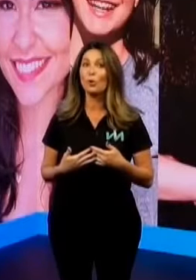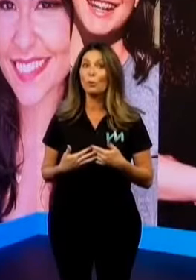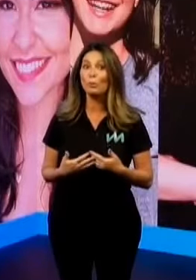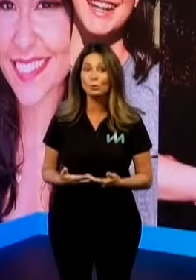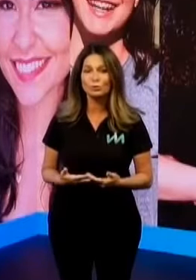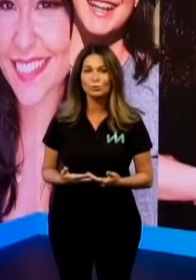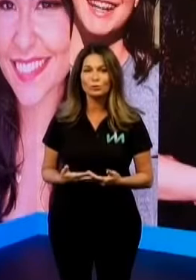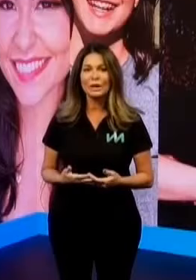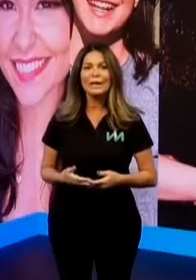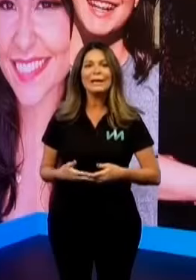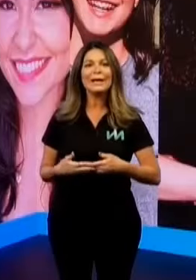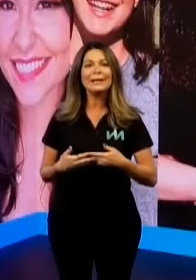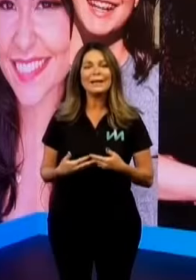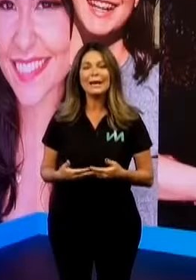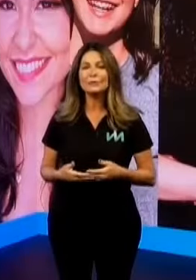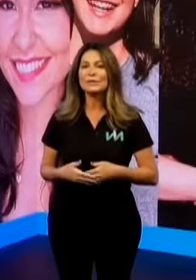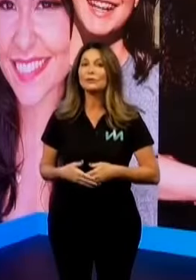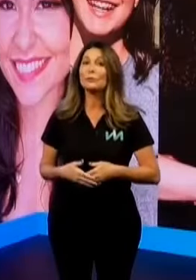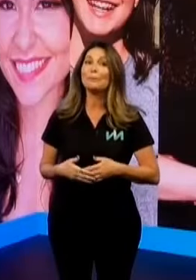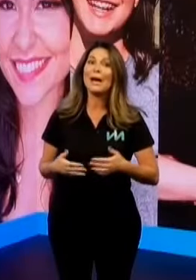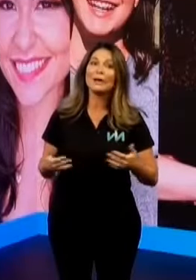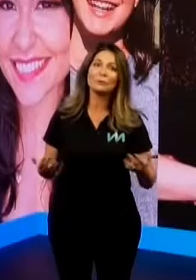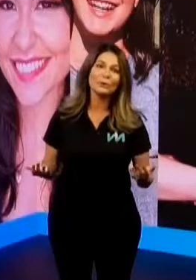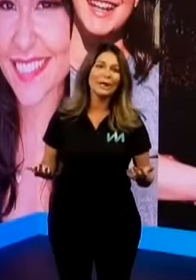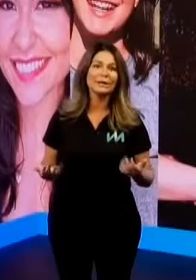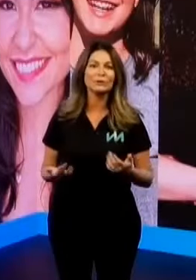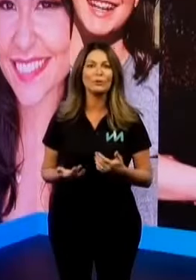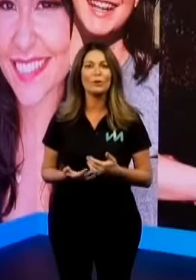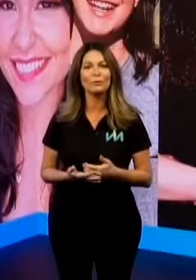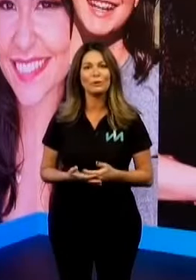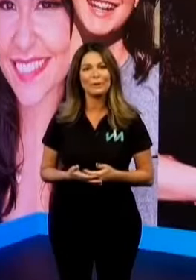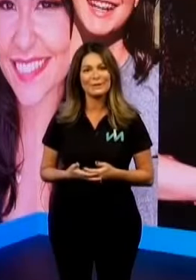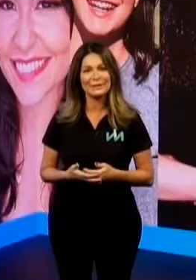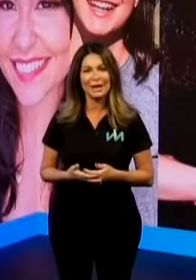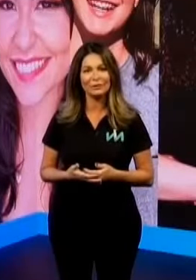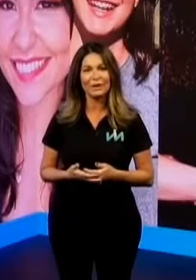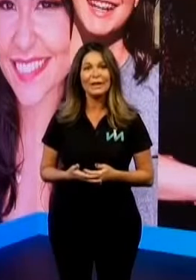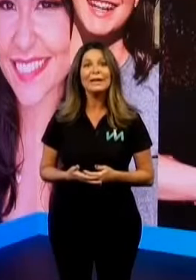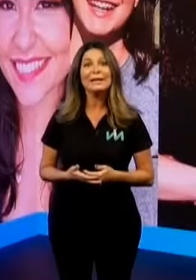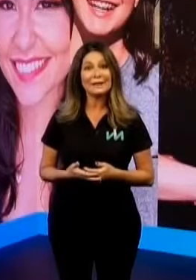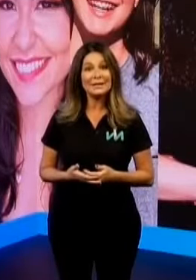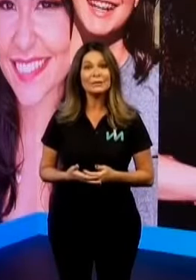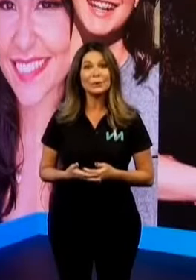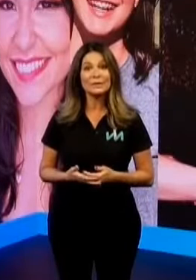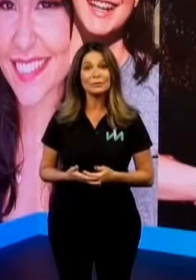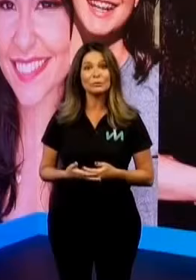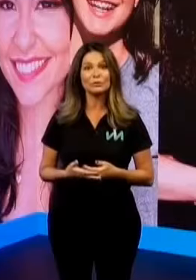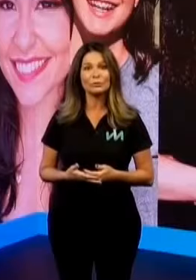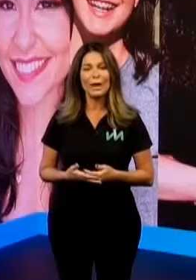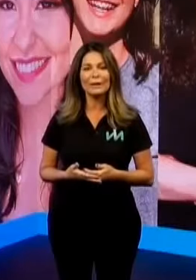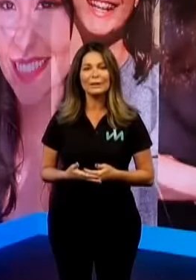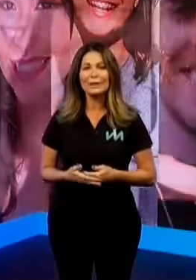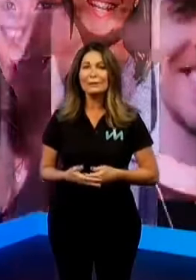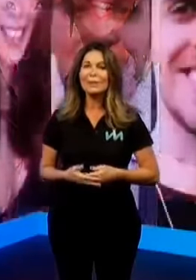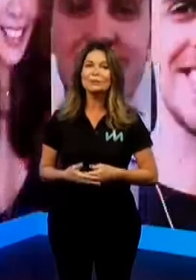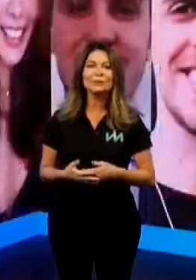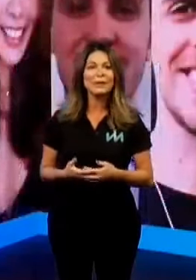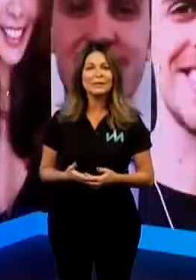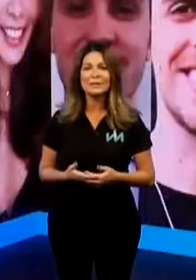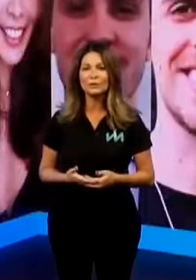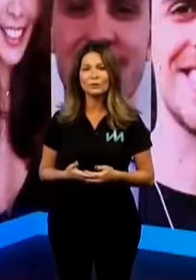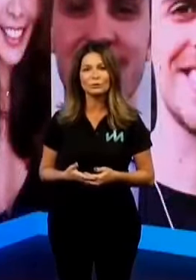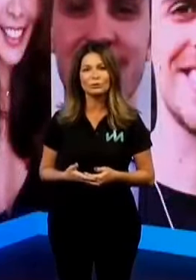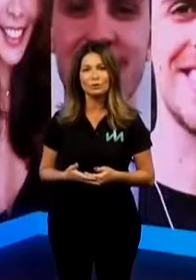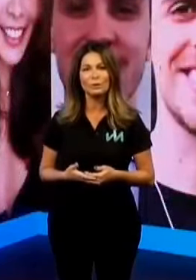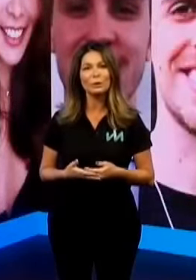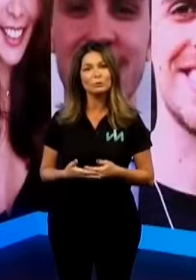programas robustos e alinhados às mais modernas formas de aprendizagem e traz educação continuada para